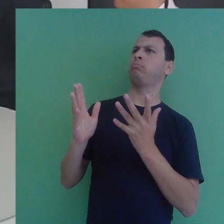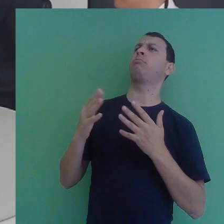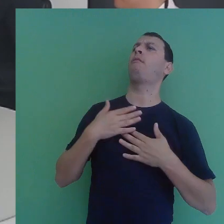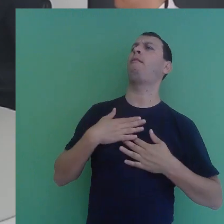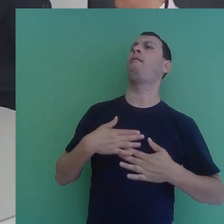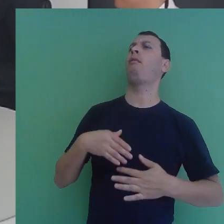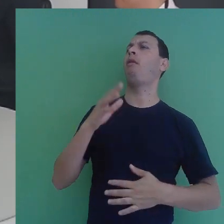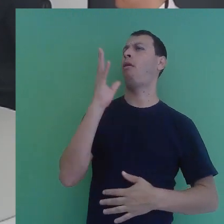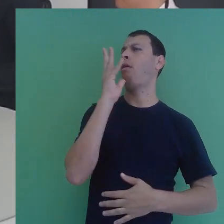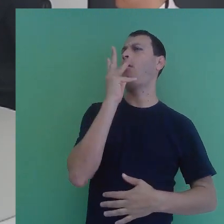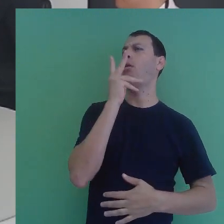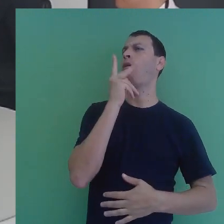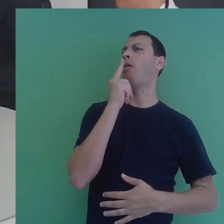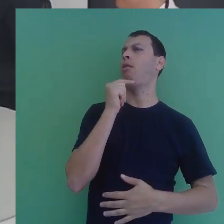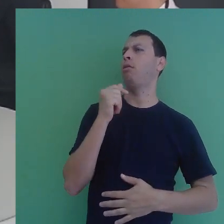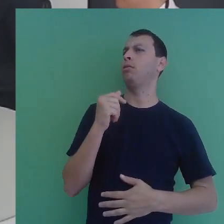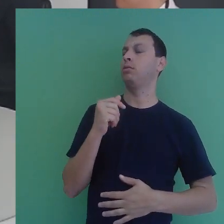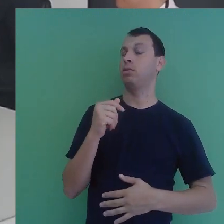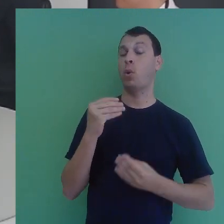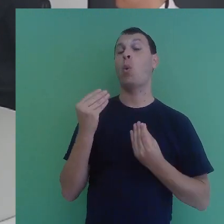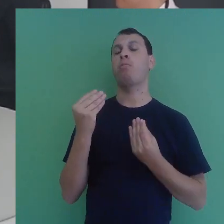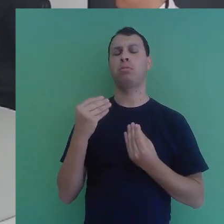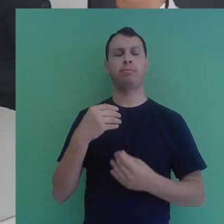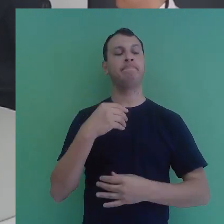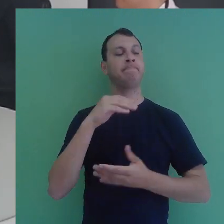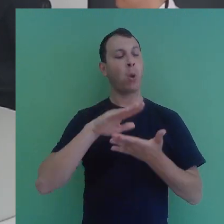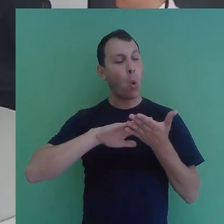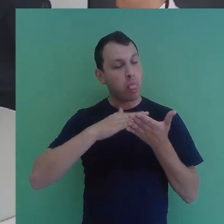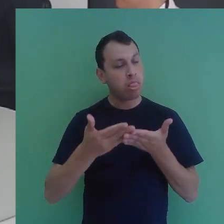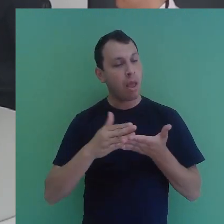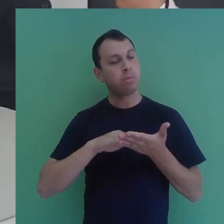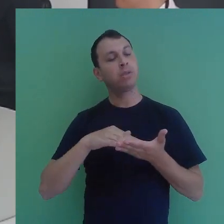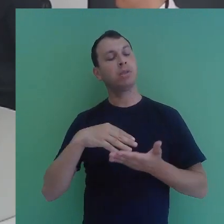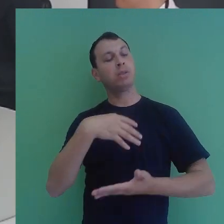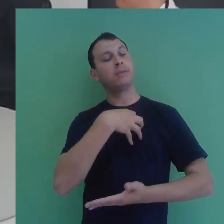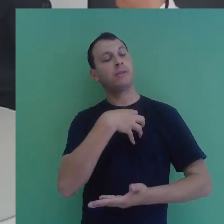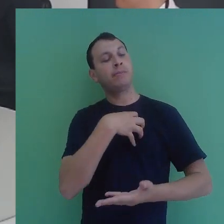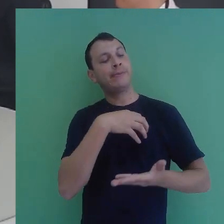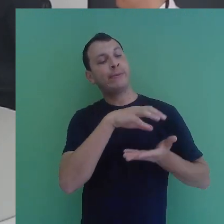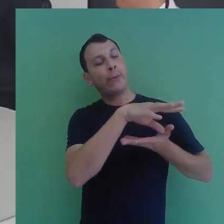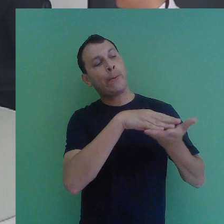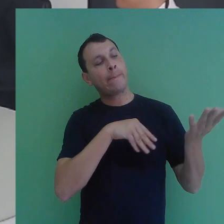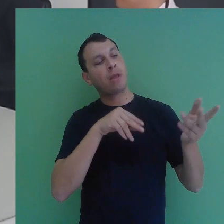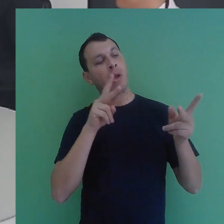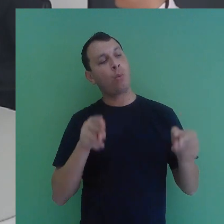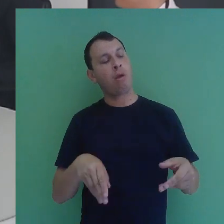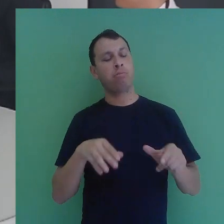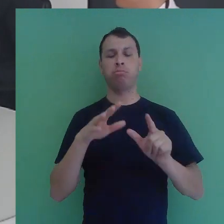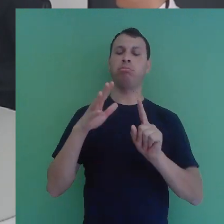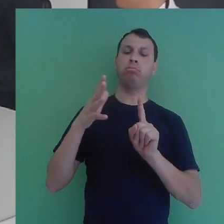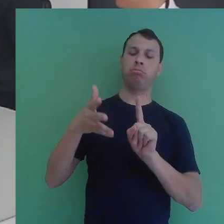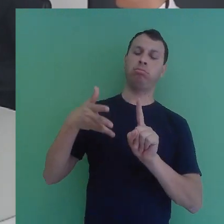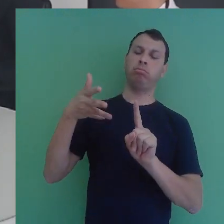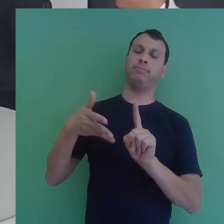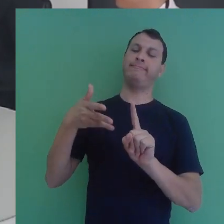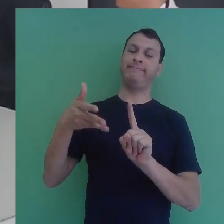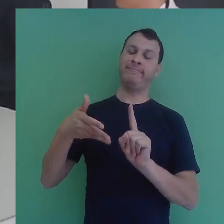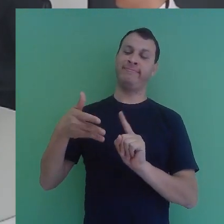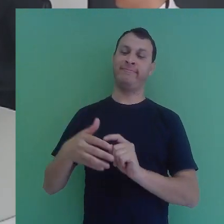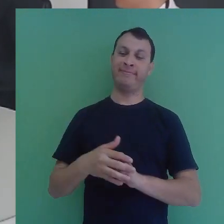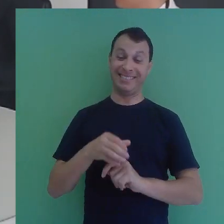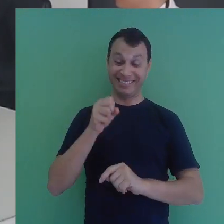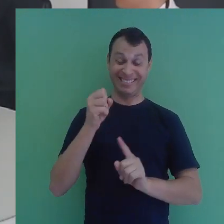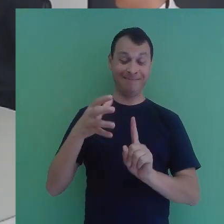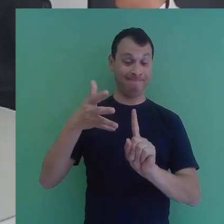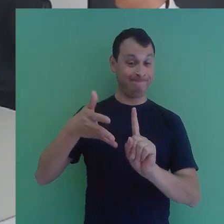está muito devagar. Então, na verdade, é o palestrante que está falando bem pausadamente, né? Agora, quando